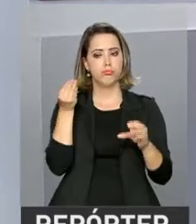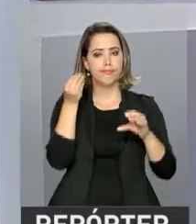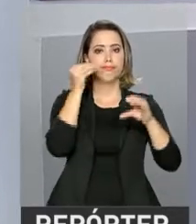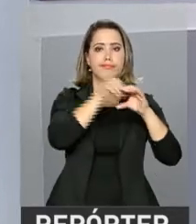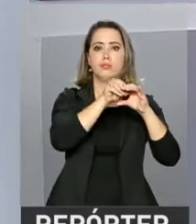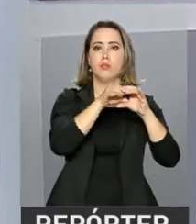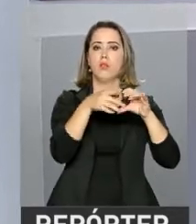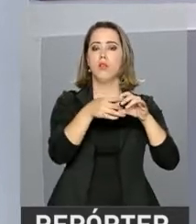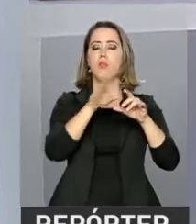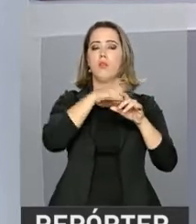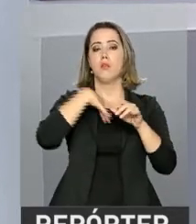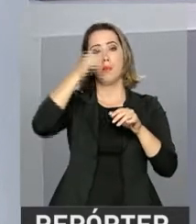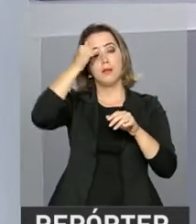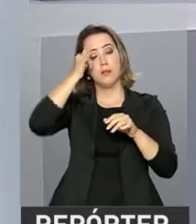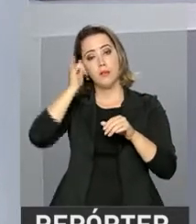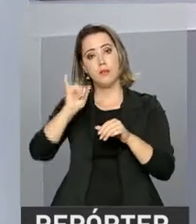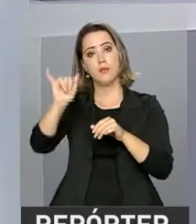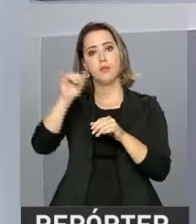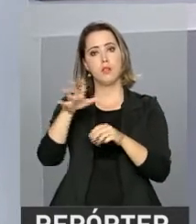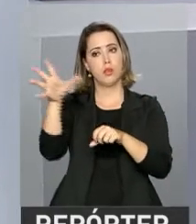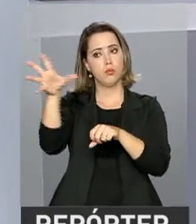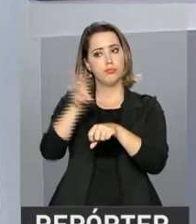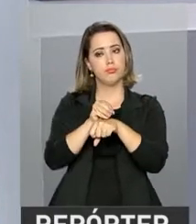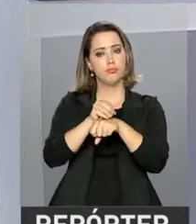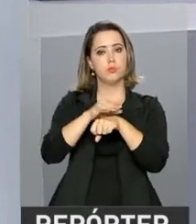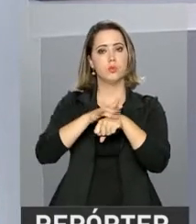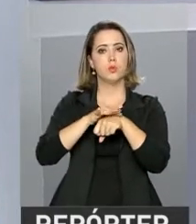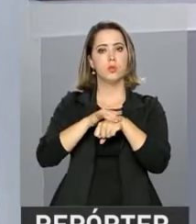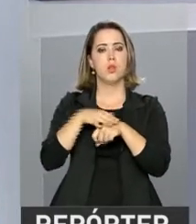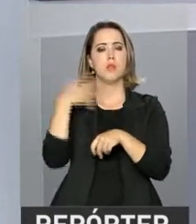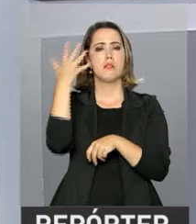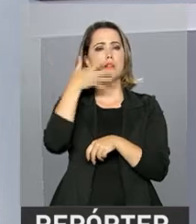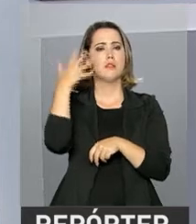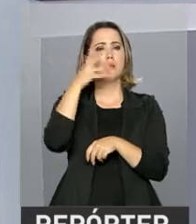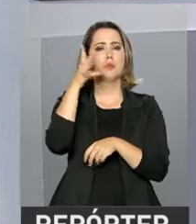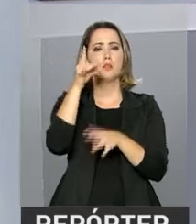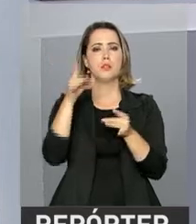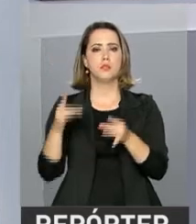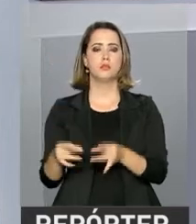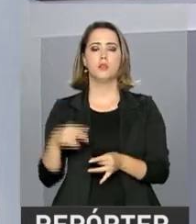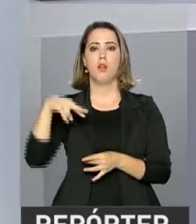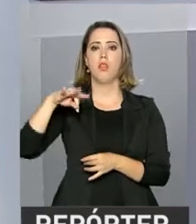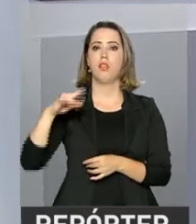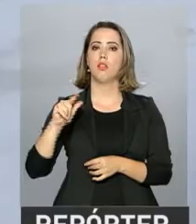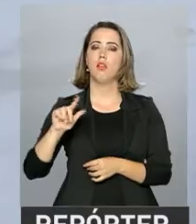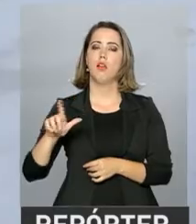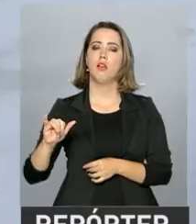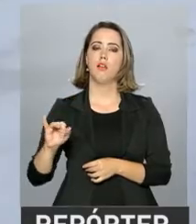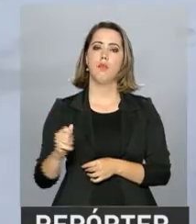a transmissão para seres humanos. Quem explica esse projeto é a repórter Natália Mello.